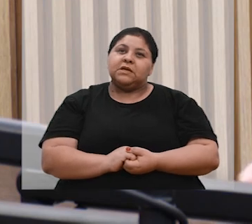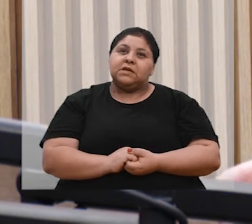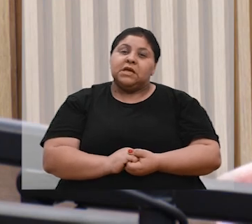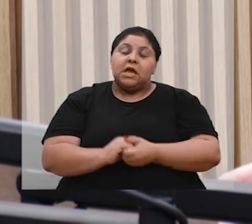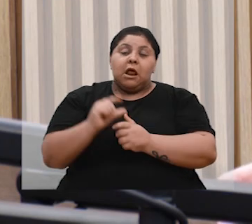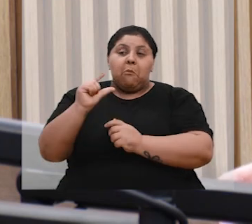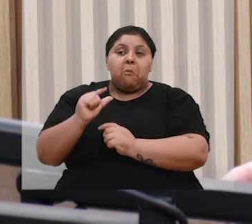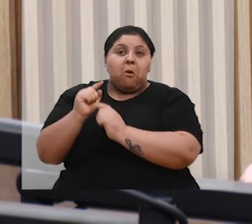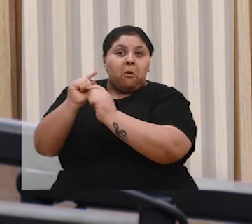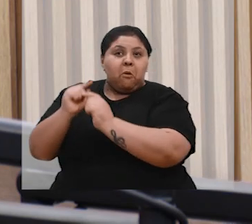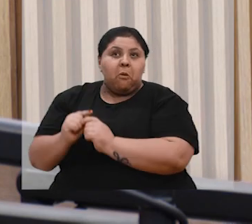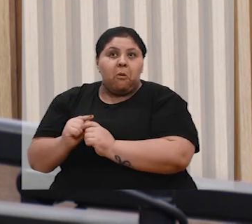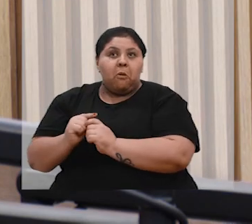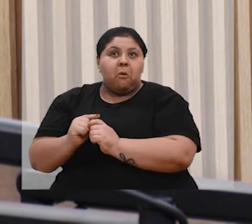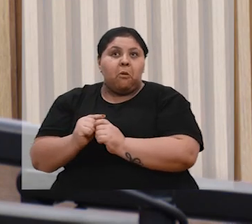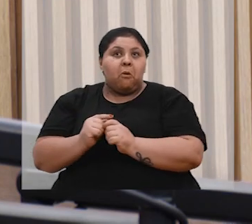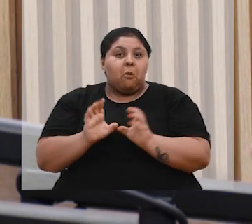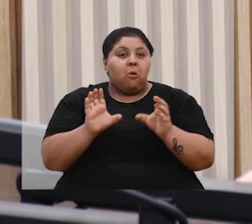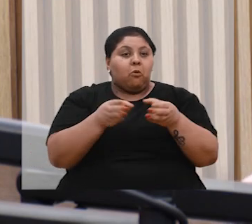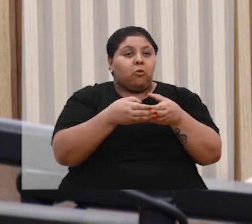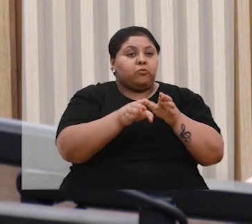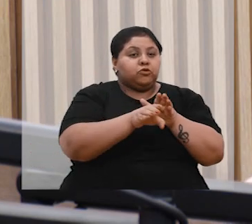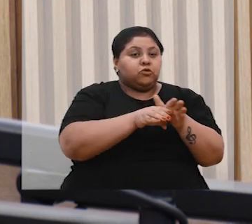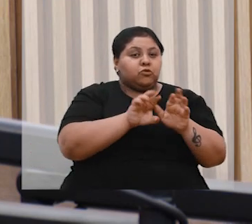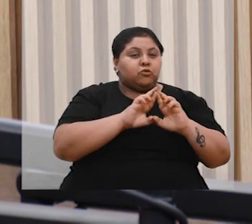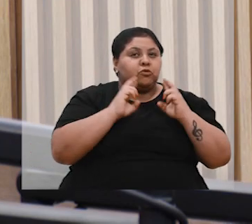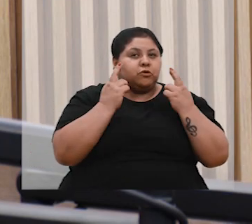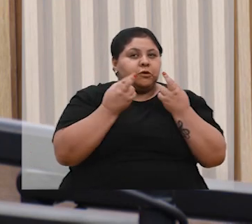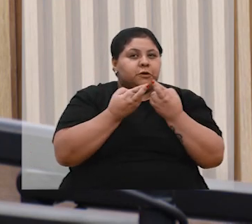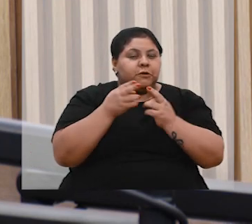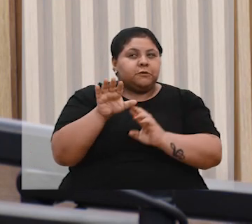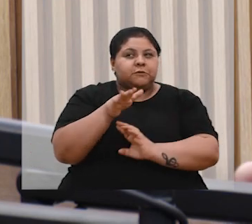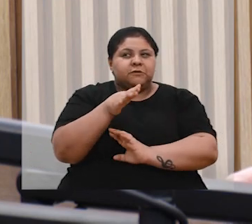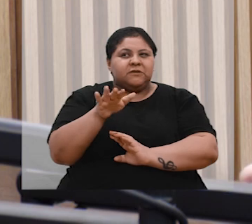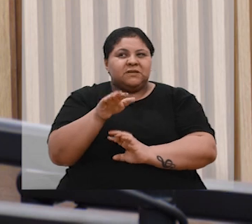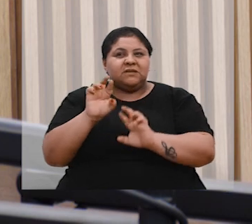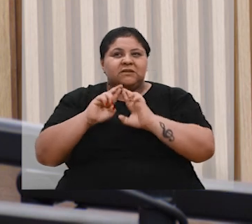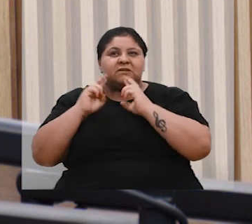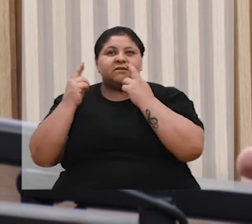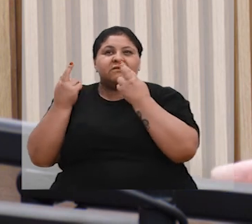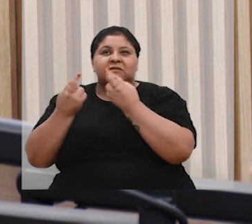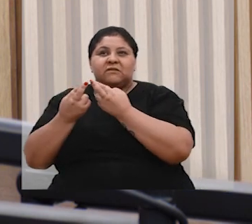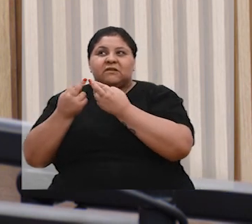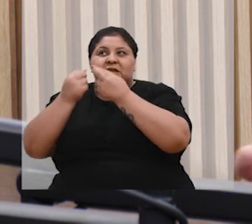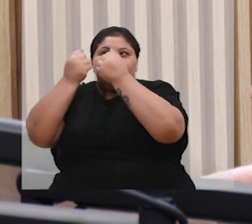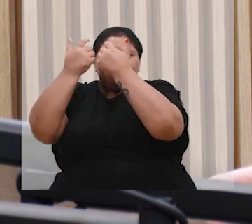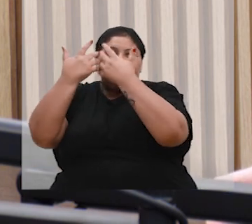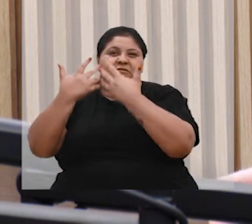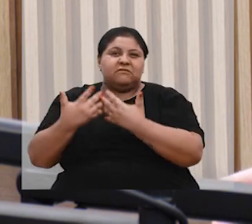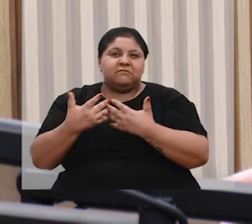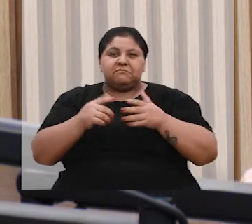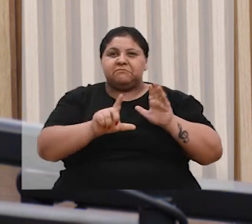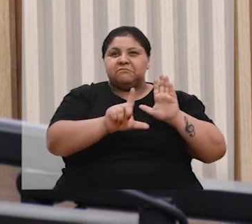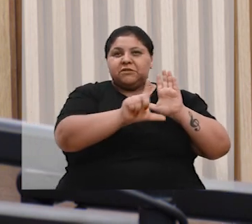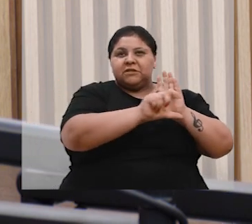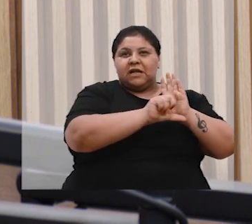o conselho se reunia. E geralmente nessas reuniões eles tratavam da lei